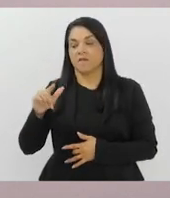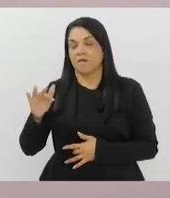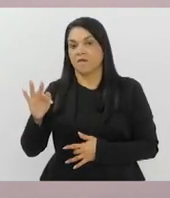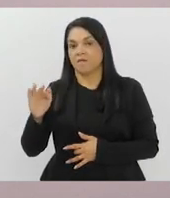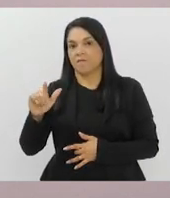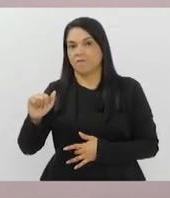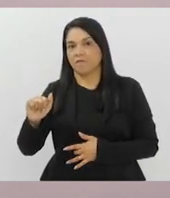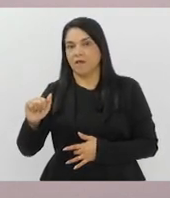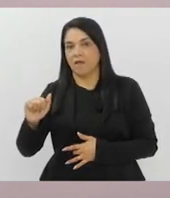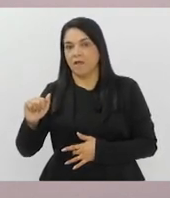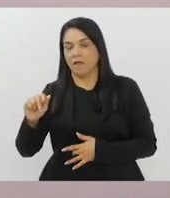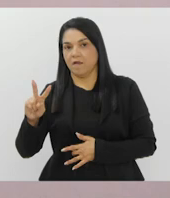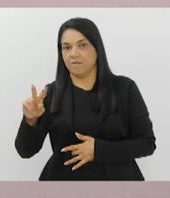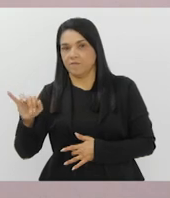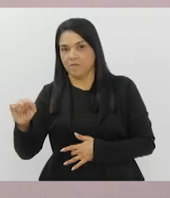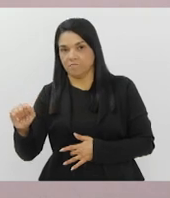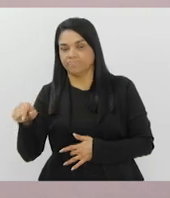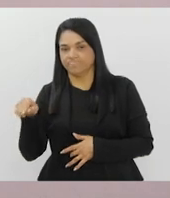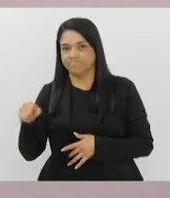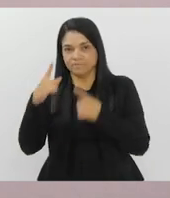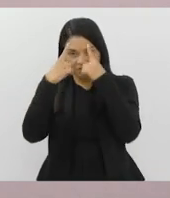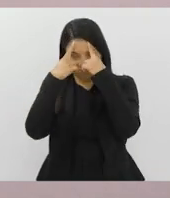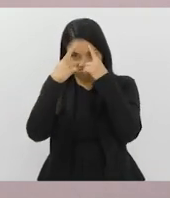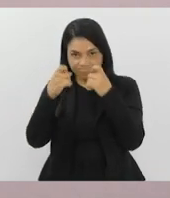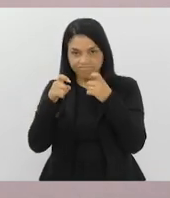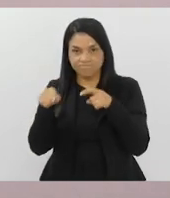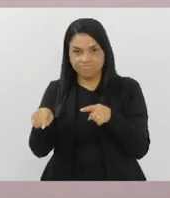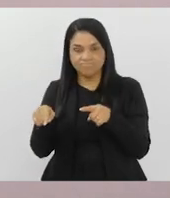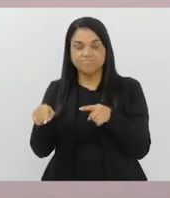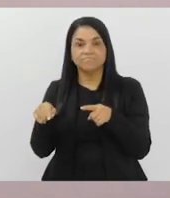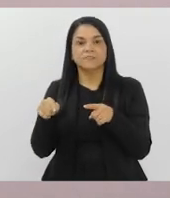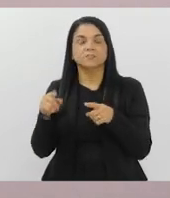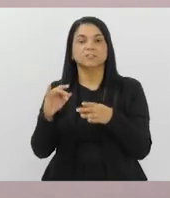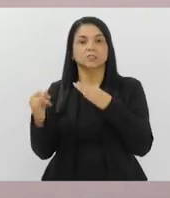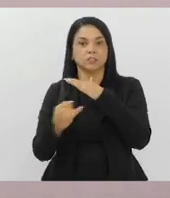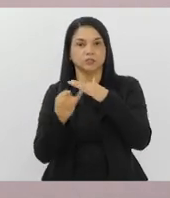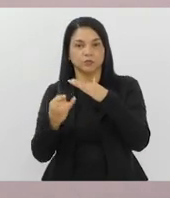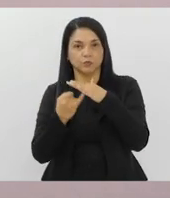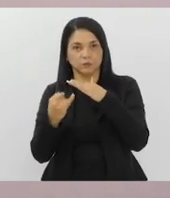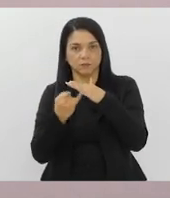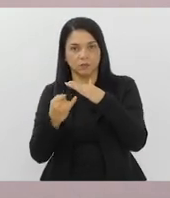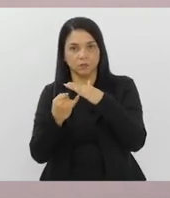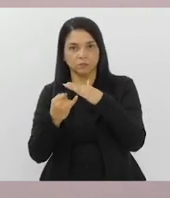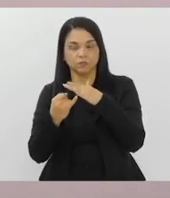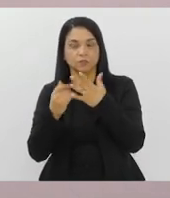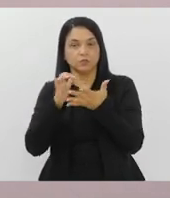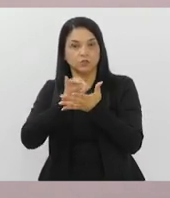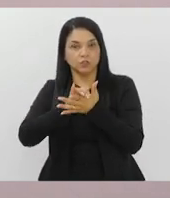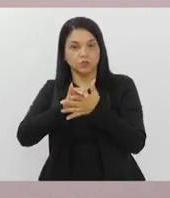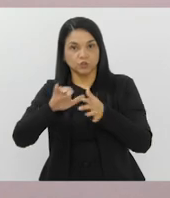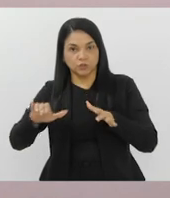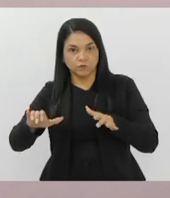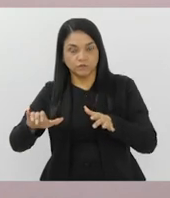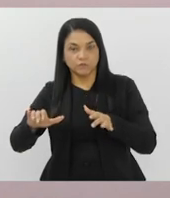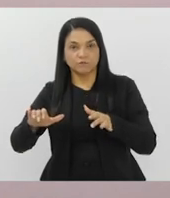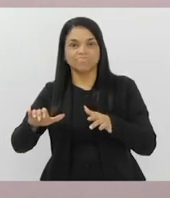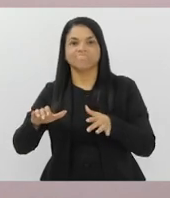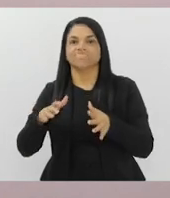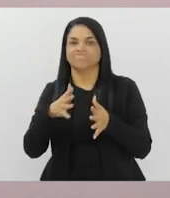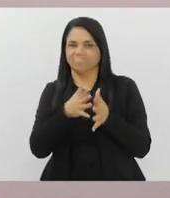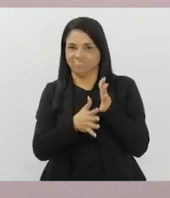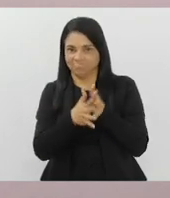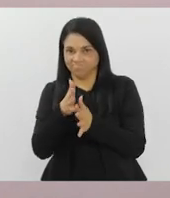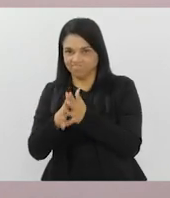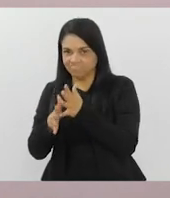está sofrendo uma violência institucional, inclusive, com um divórcio conturbado